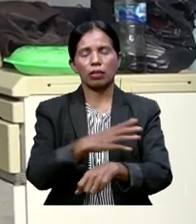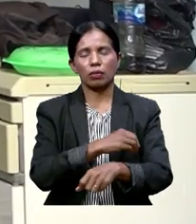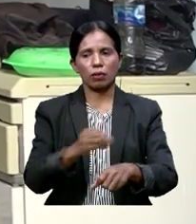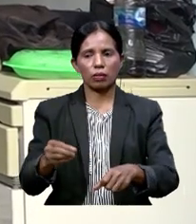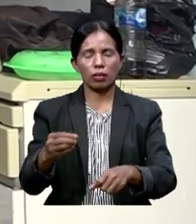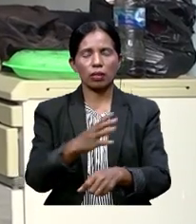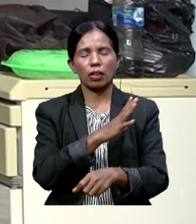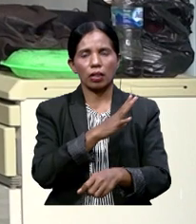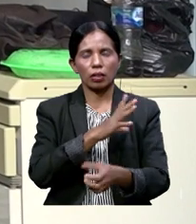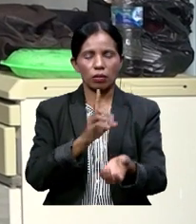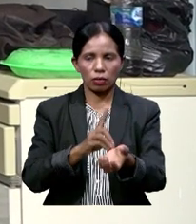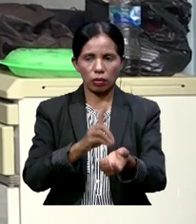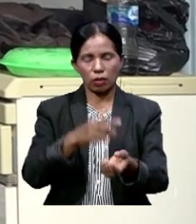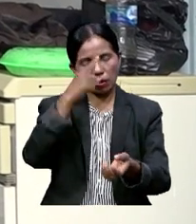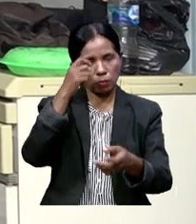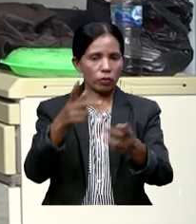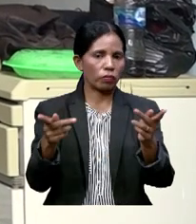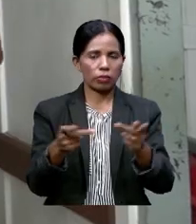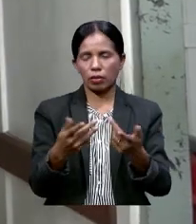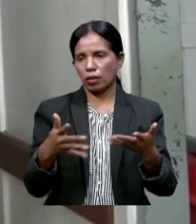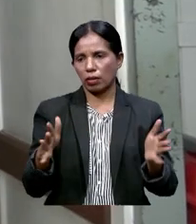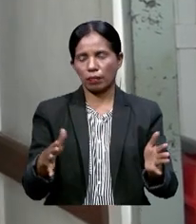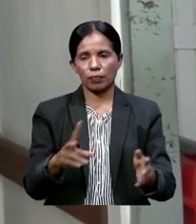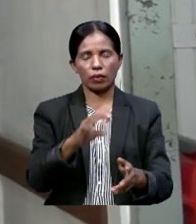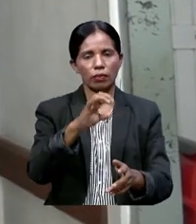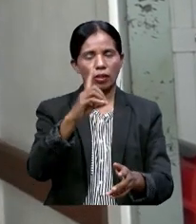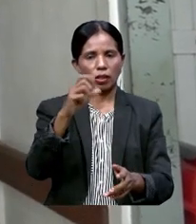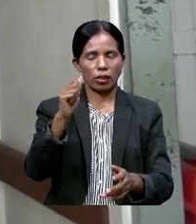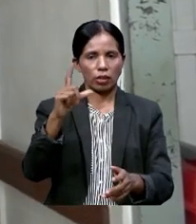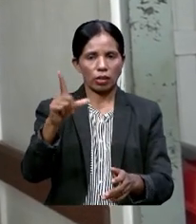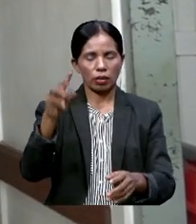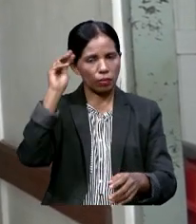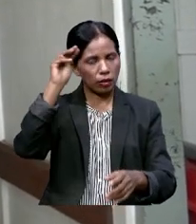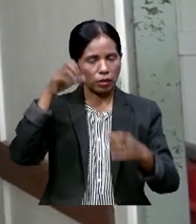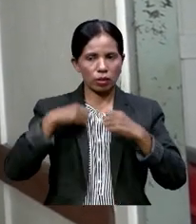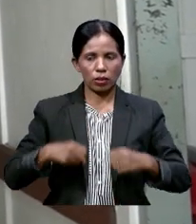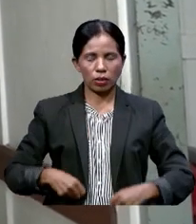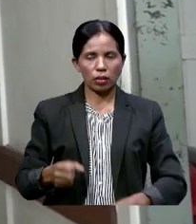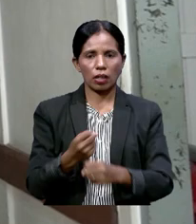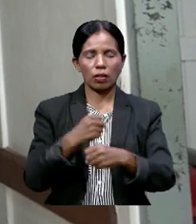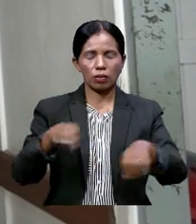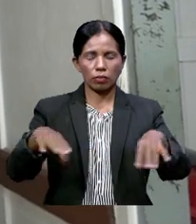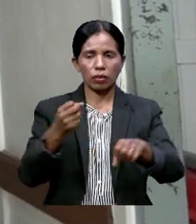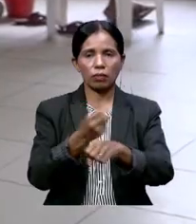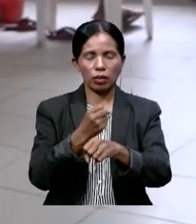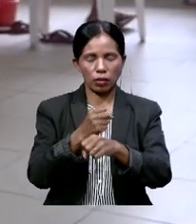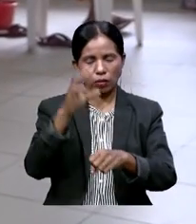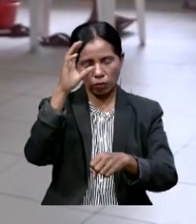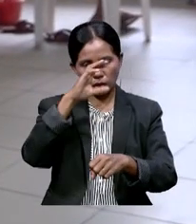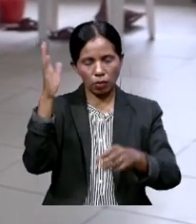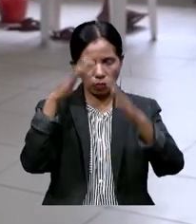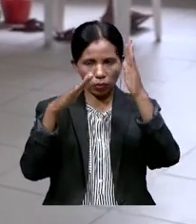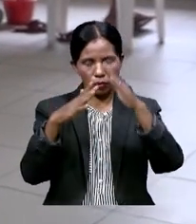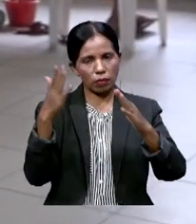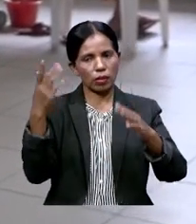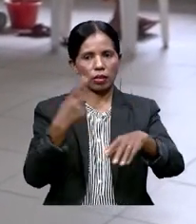tratamento também espaço lá suficiente. Viral de Jesus Hateten, Ministério da Saúde se halo esforço o de buscar solução para problema né